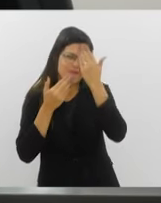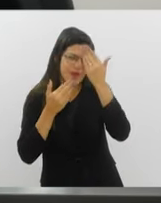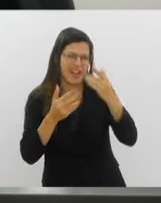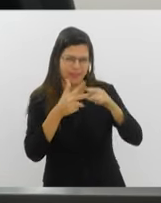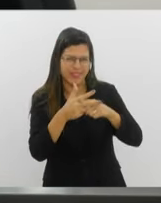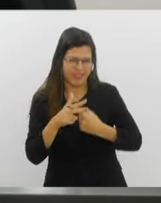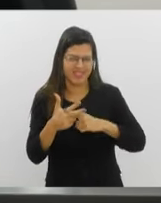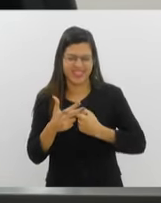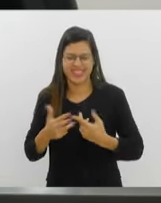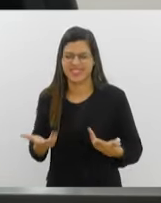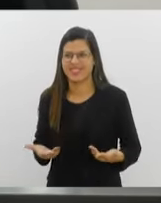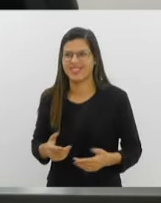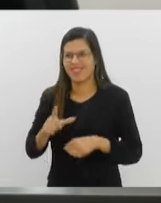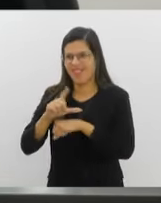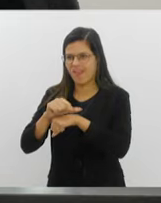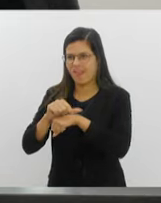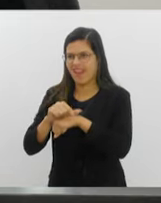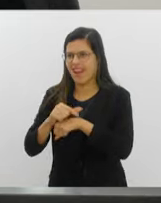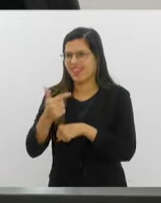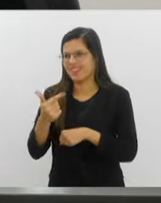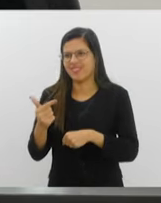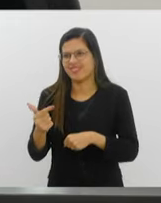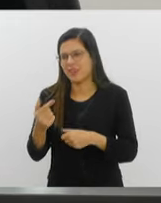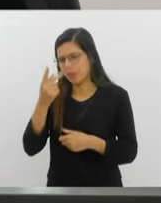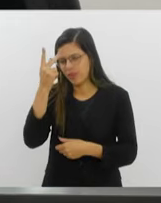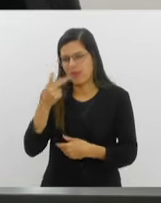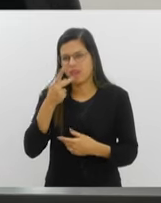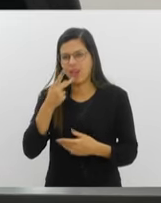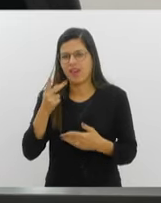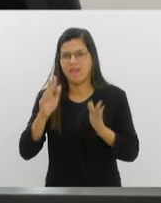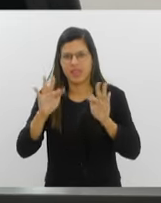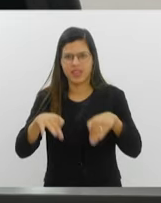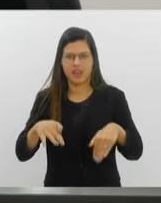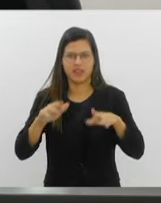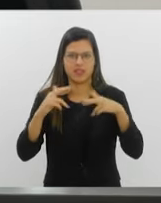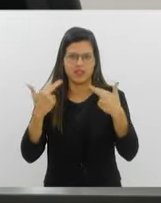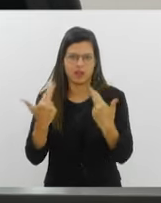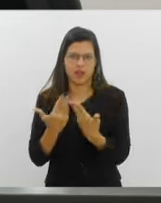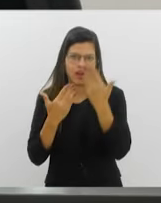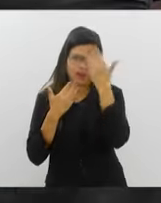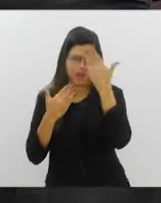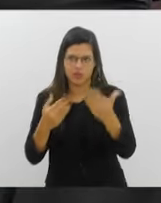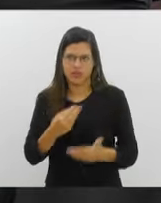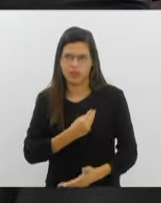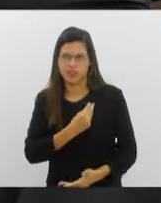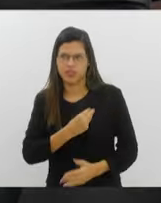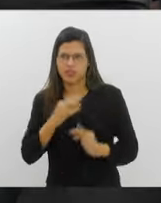Então, não havendo quem queira fazer uso da palavra, está encerrada a sessão. Agradeço a presença de todos.